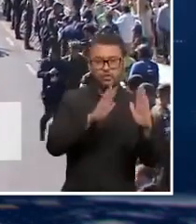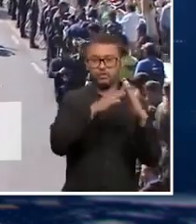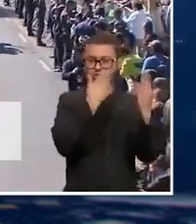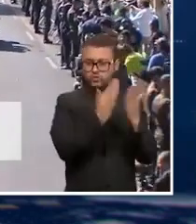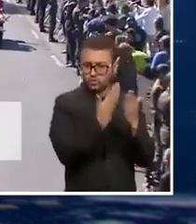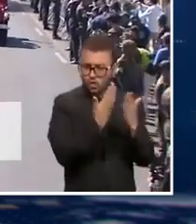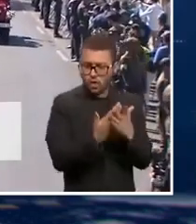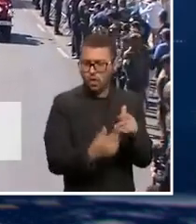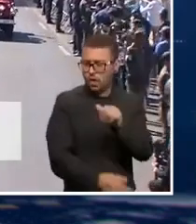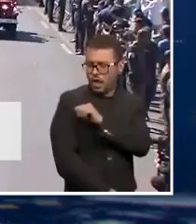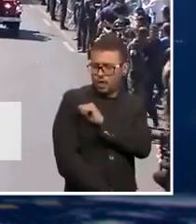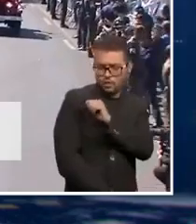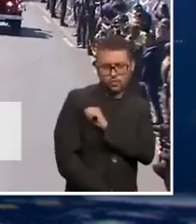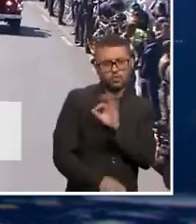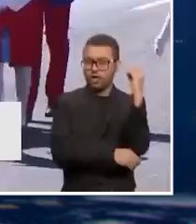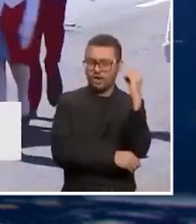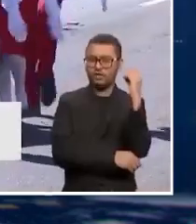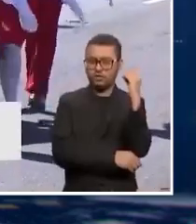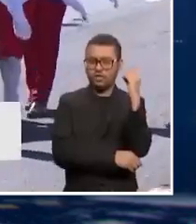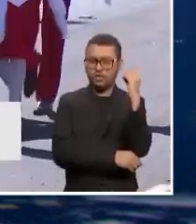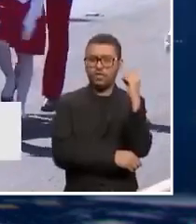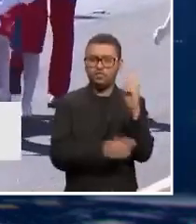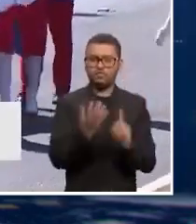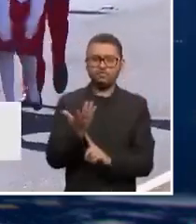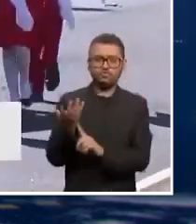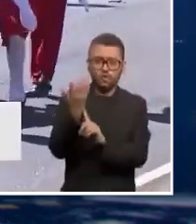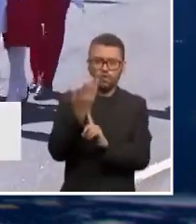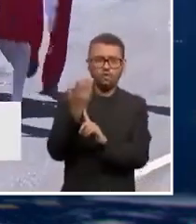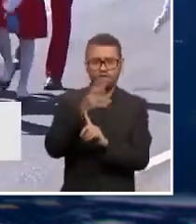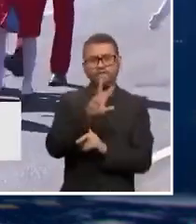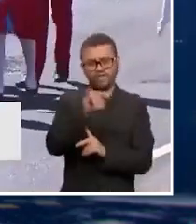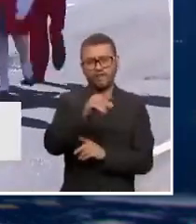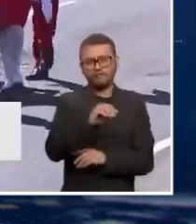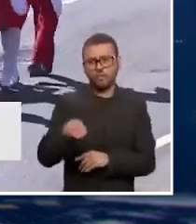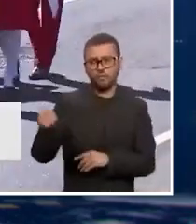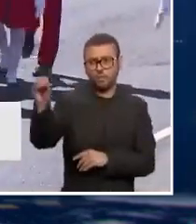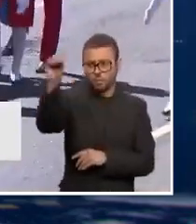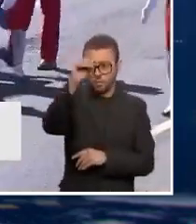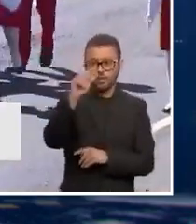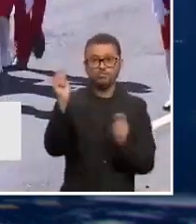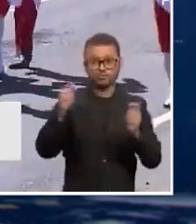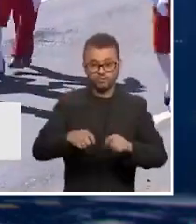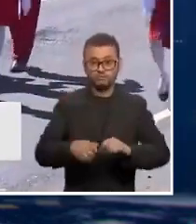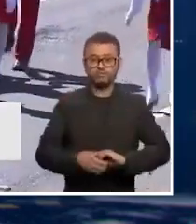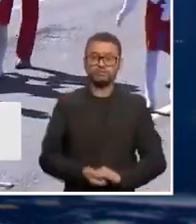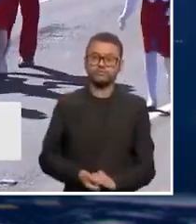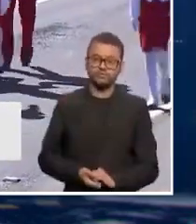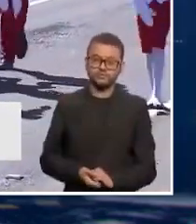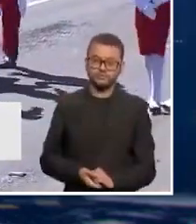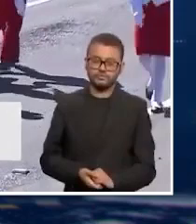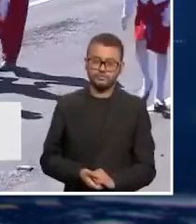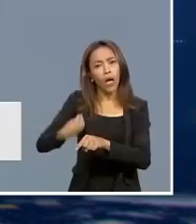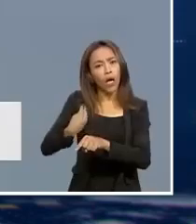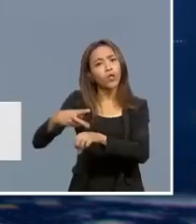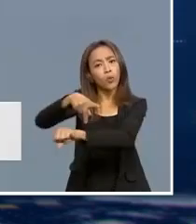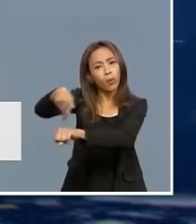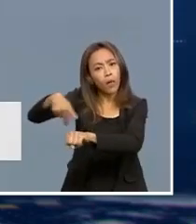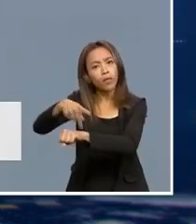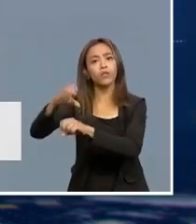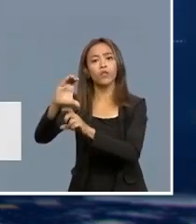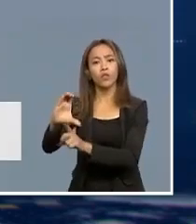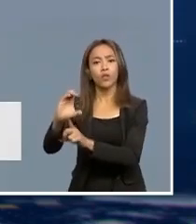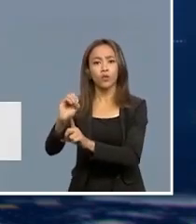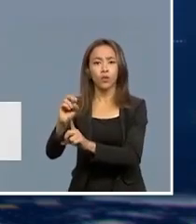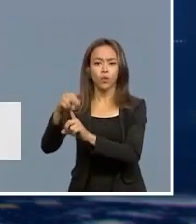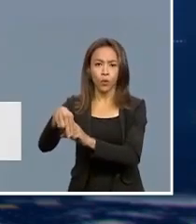para evitar... Precaução. Precaução, exatamente. Em relação ao Lula, é óbvio que mesmo que